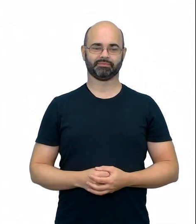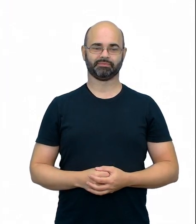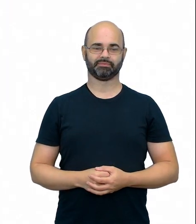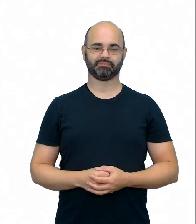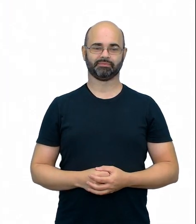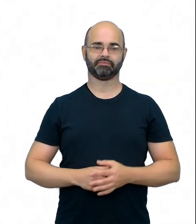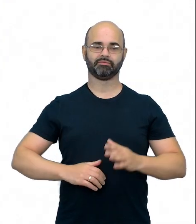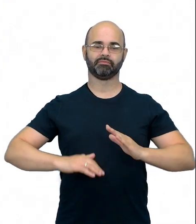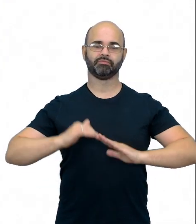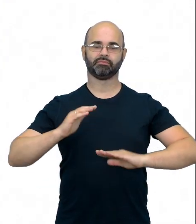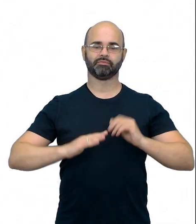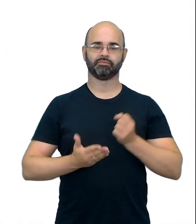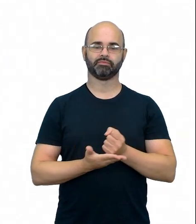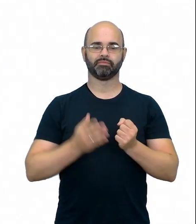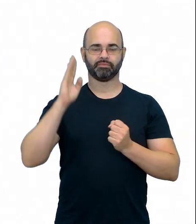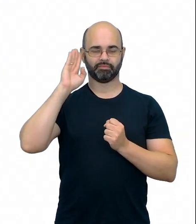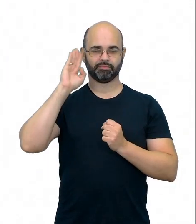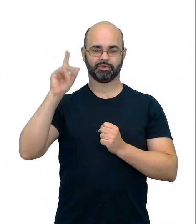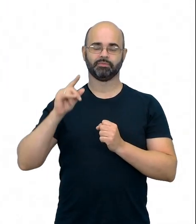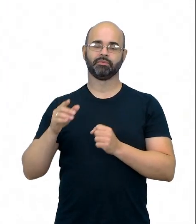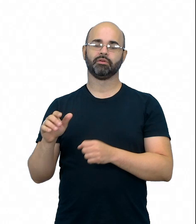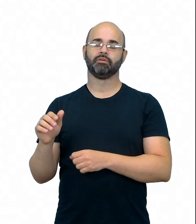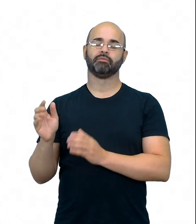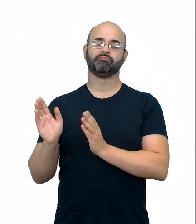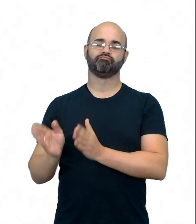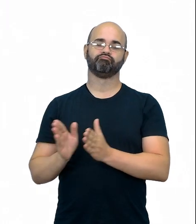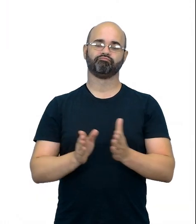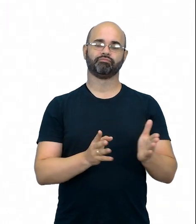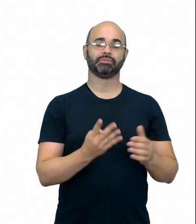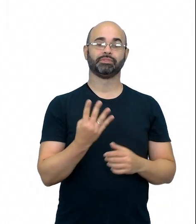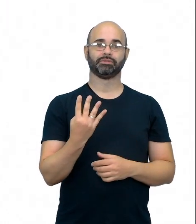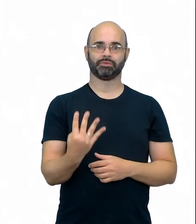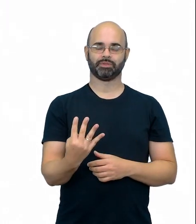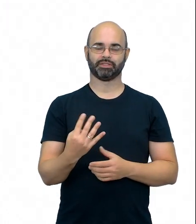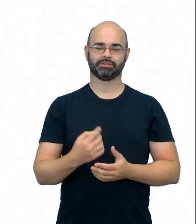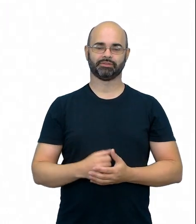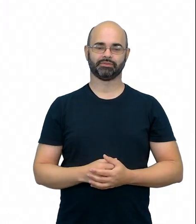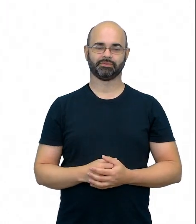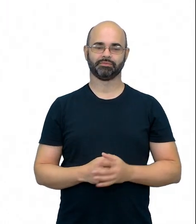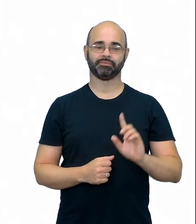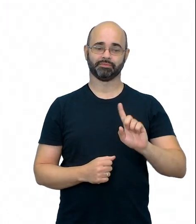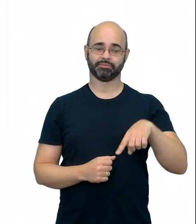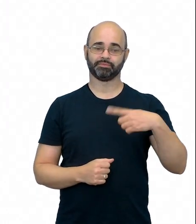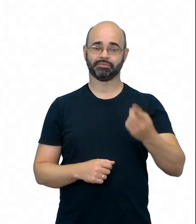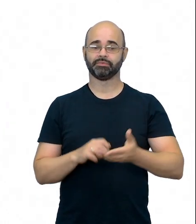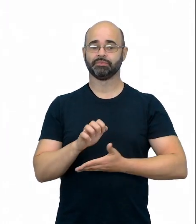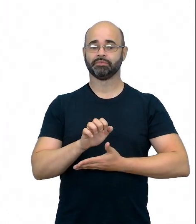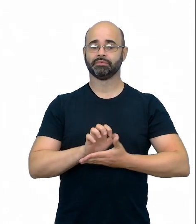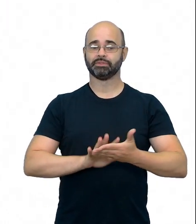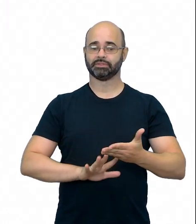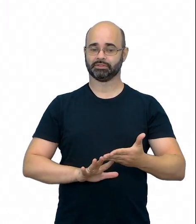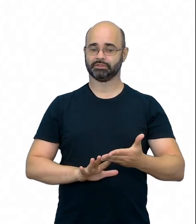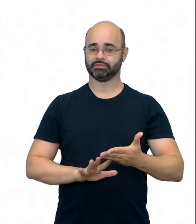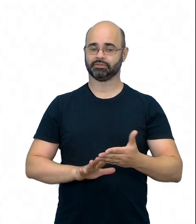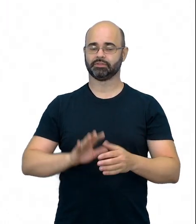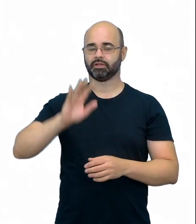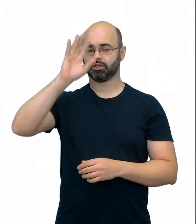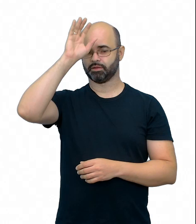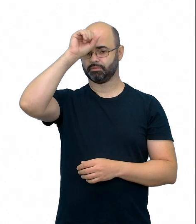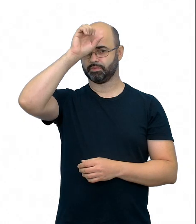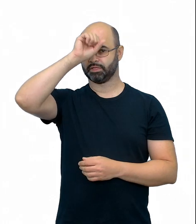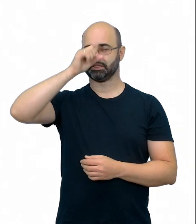da sequência de atividades 4 e, em seguida, analisar atividades do Aprender